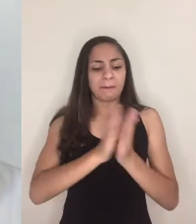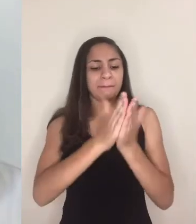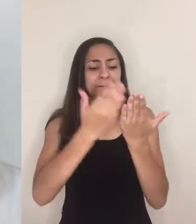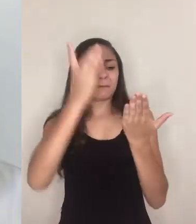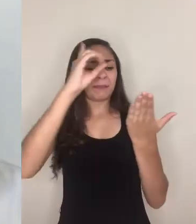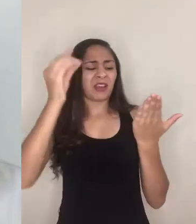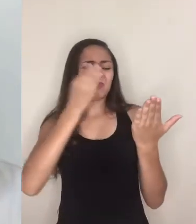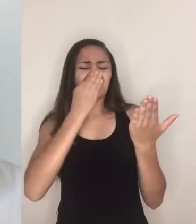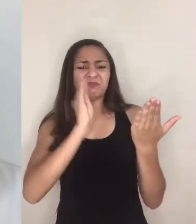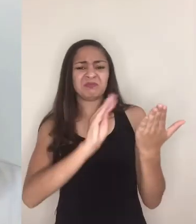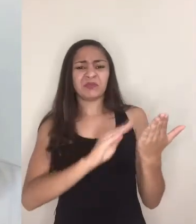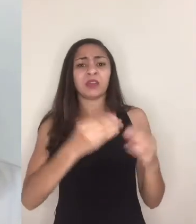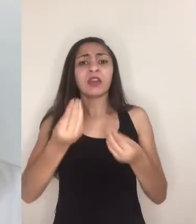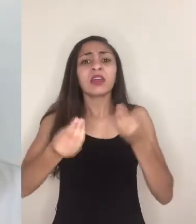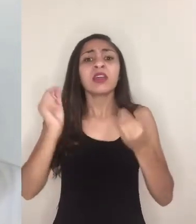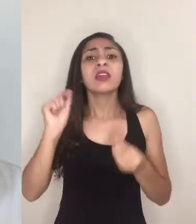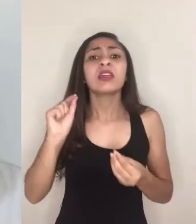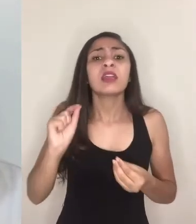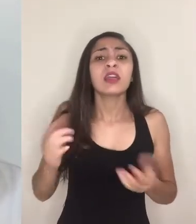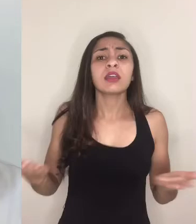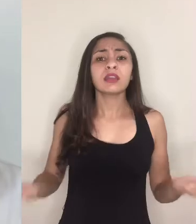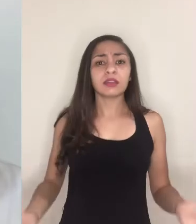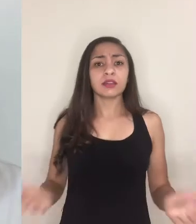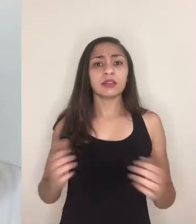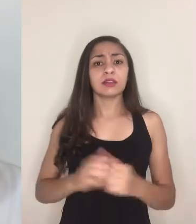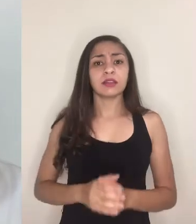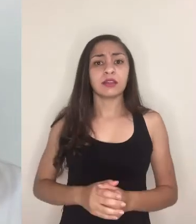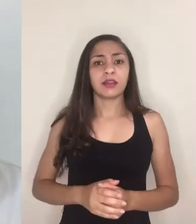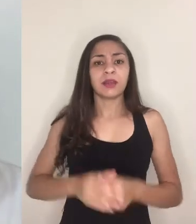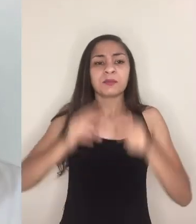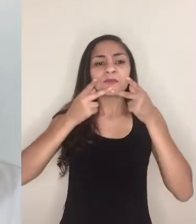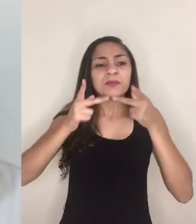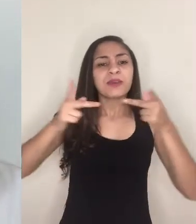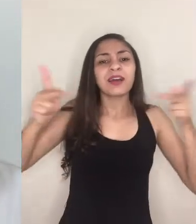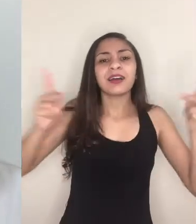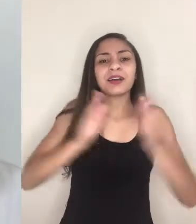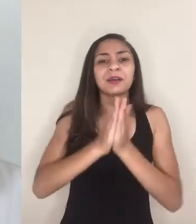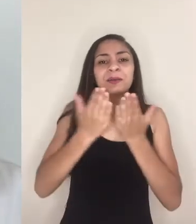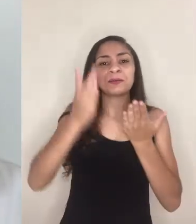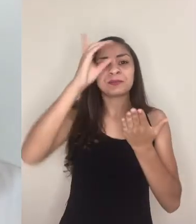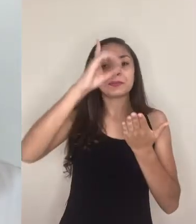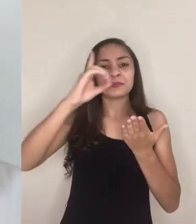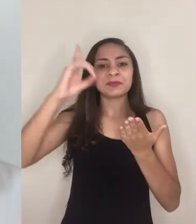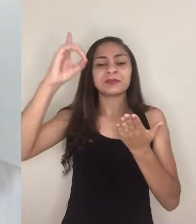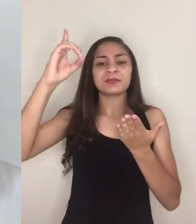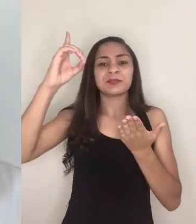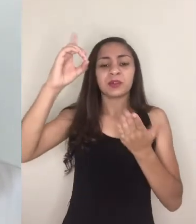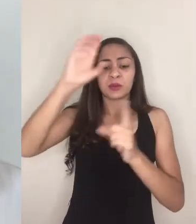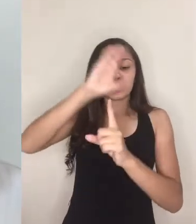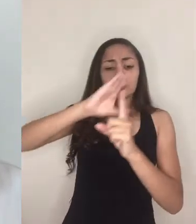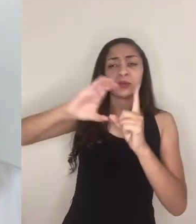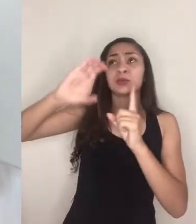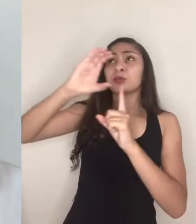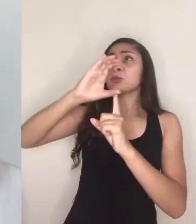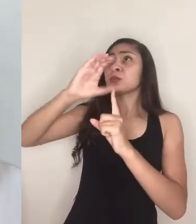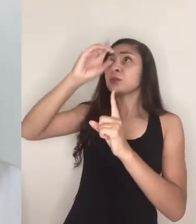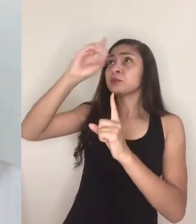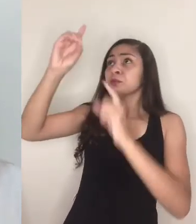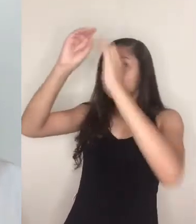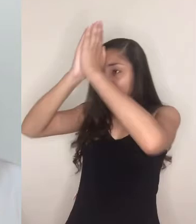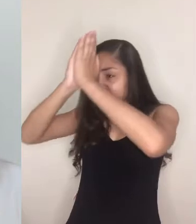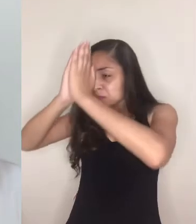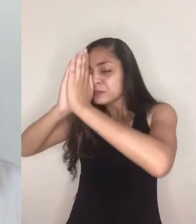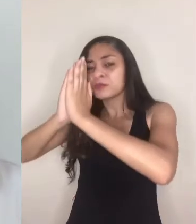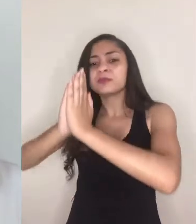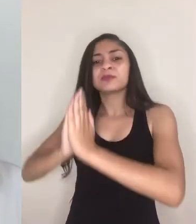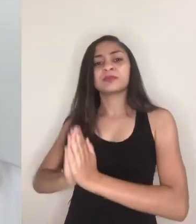Escrituras? Quem menosprezará a pregação bíblica nos cultos de adoração ao Deus